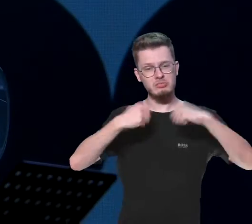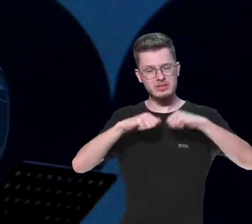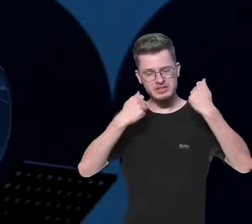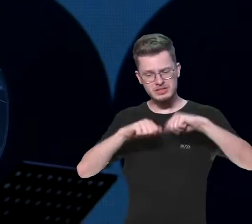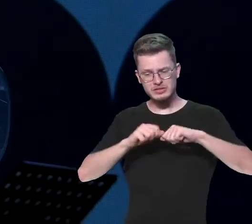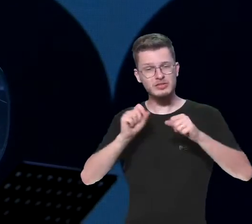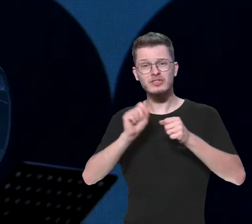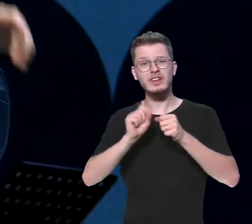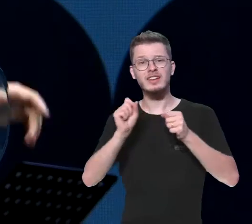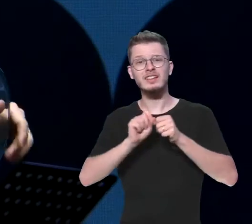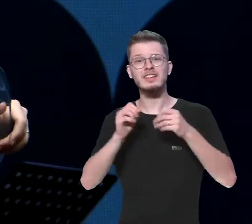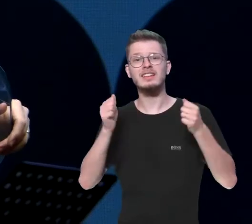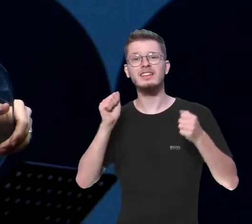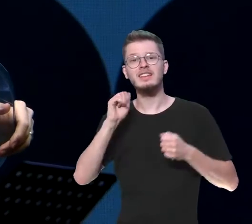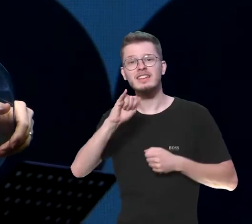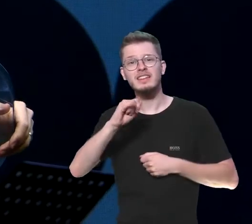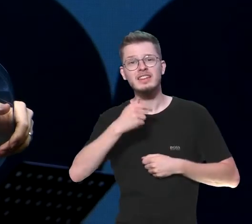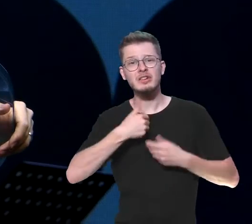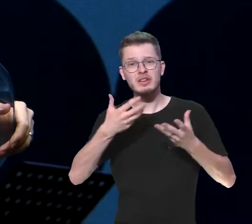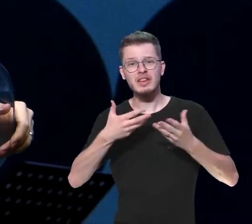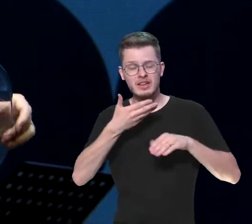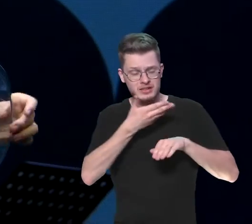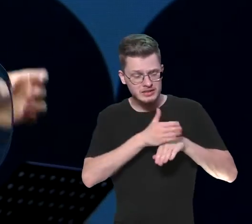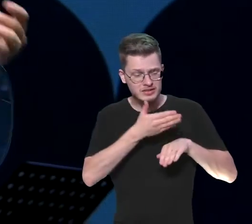transformado? Primeira coisa, confesse.